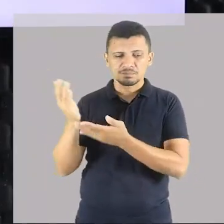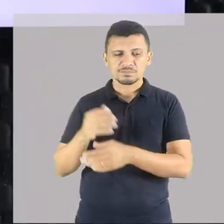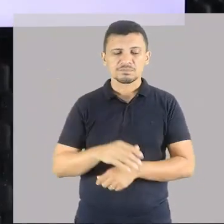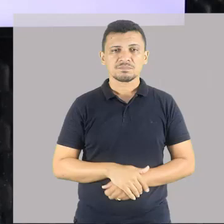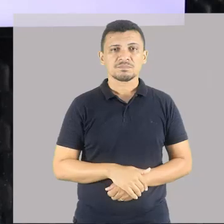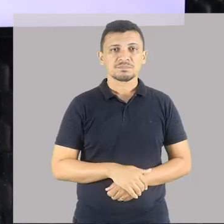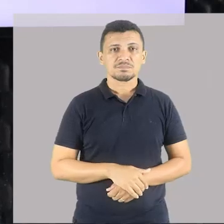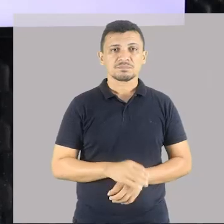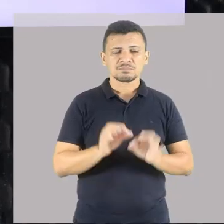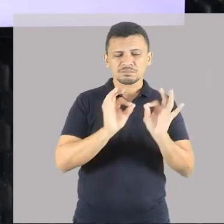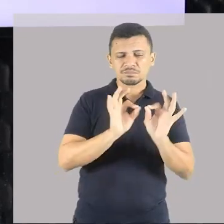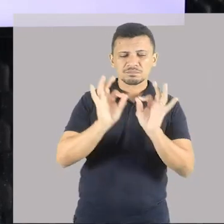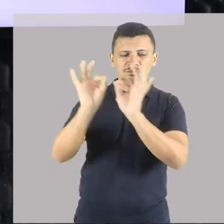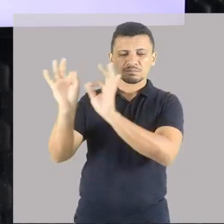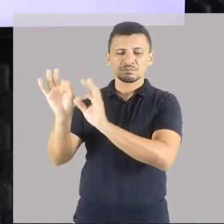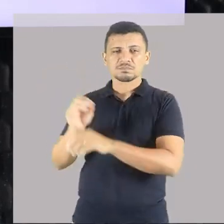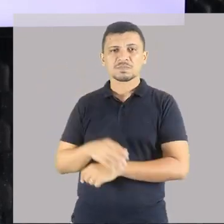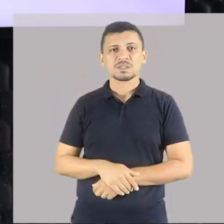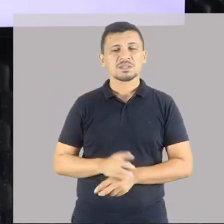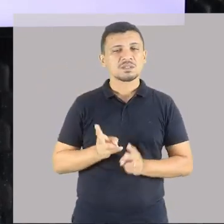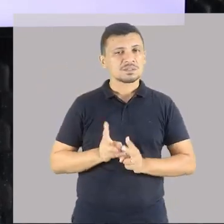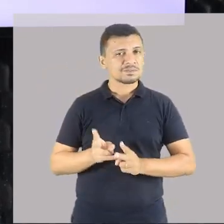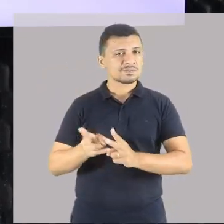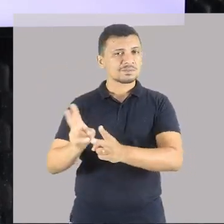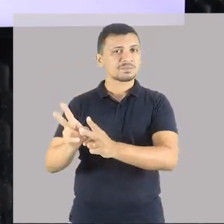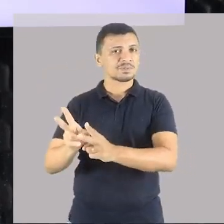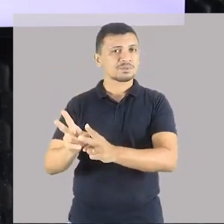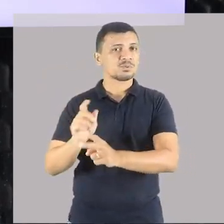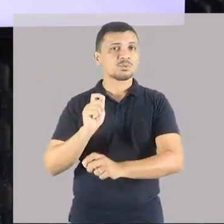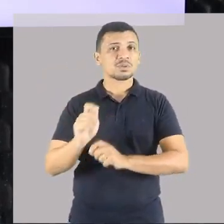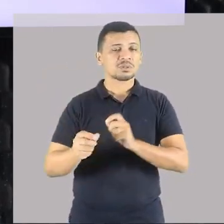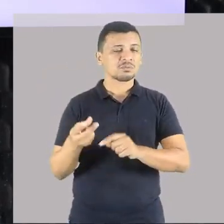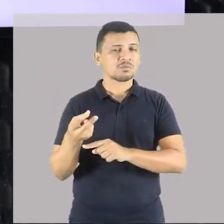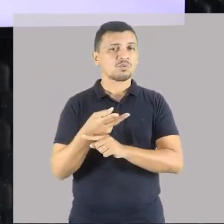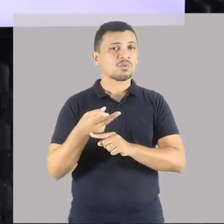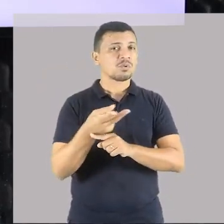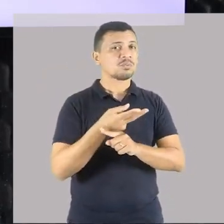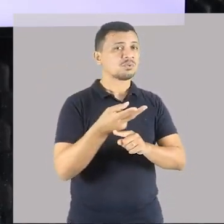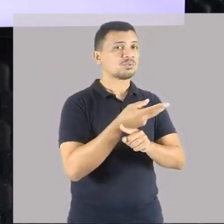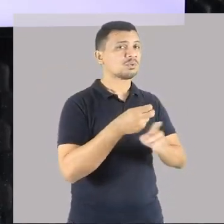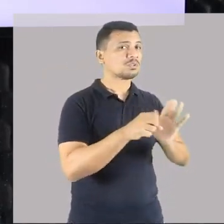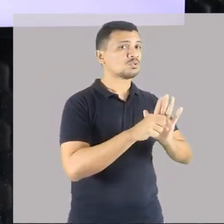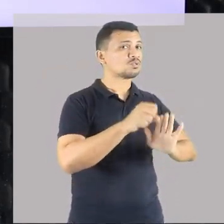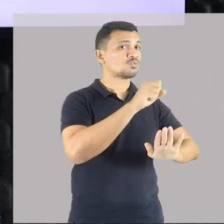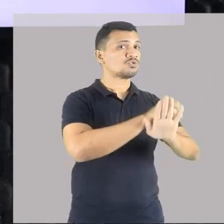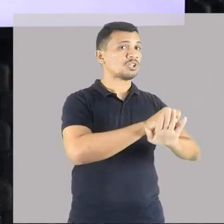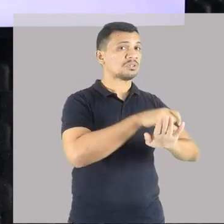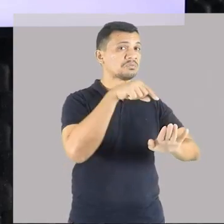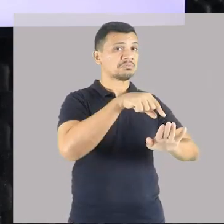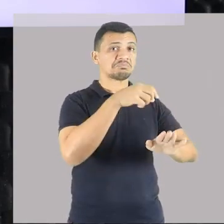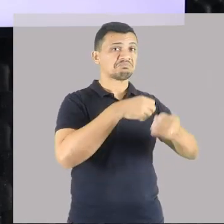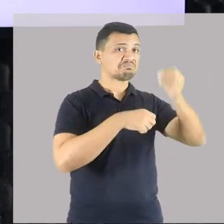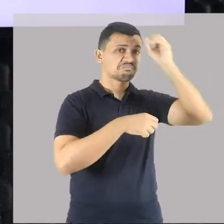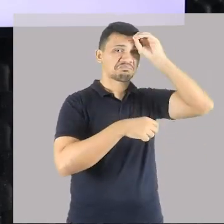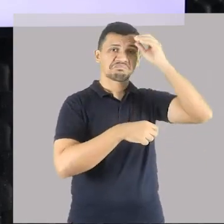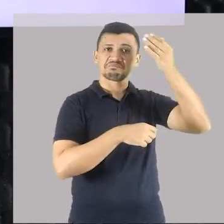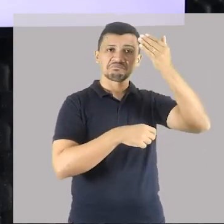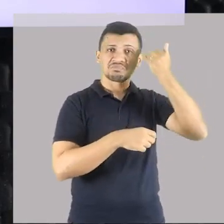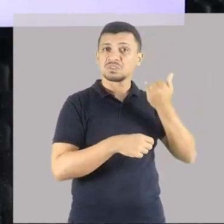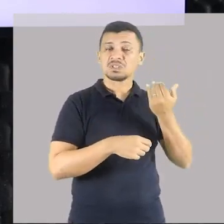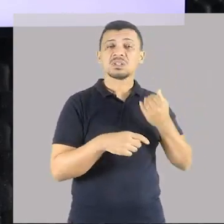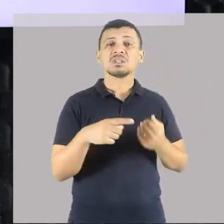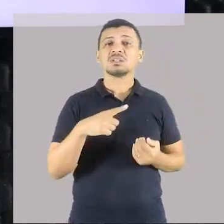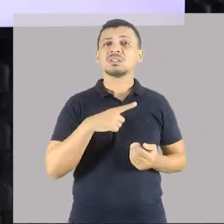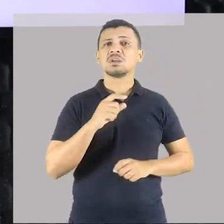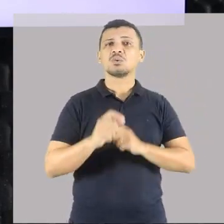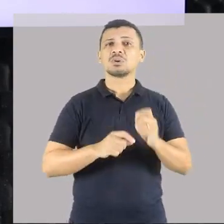tá? Atentem aqui. Todas as vezes que eu vou procurar sujeito indeterminado, eu tenho